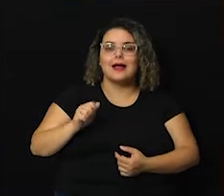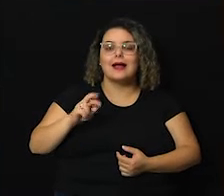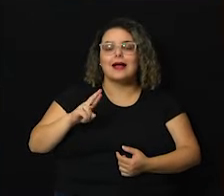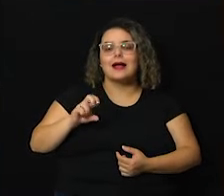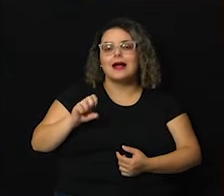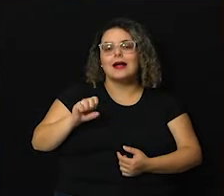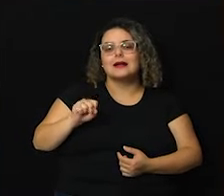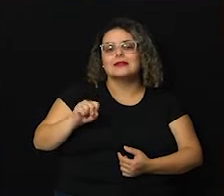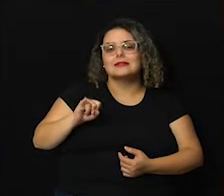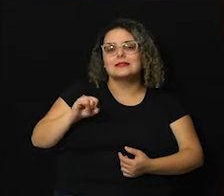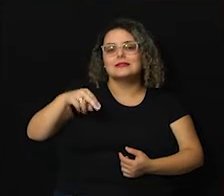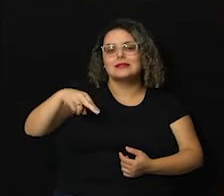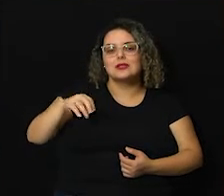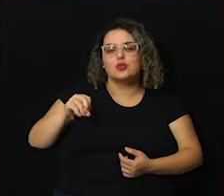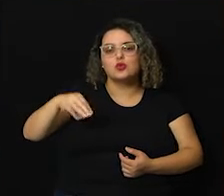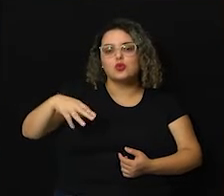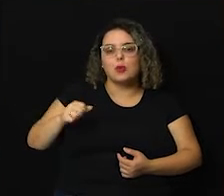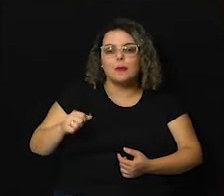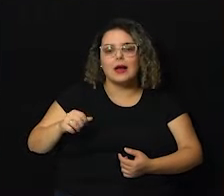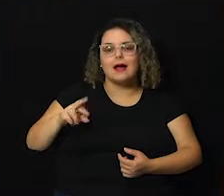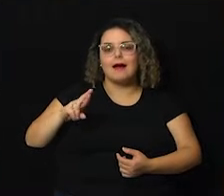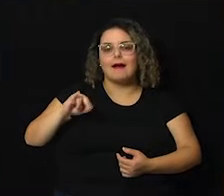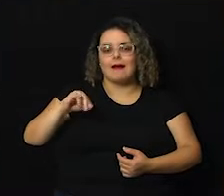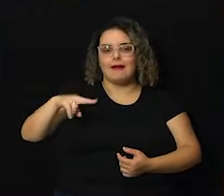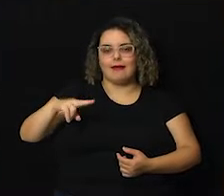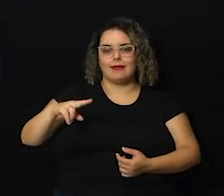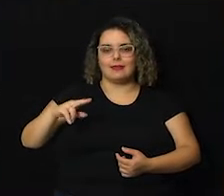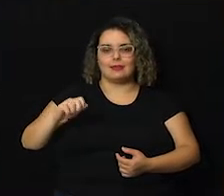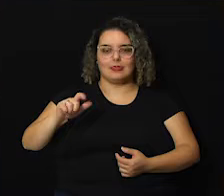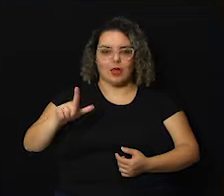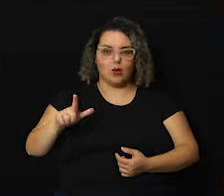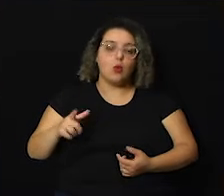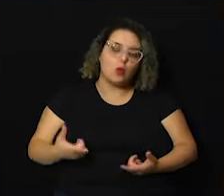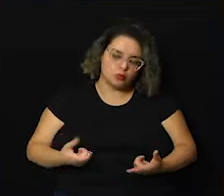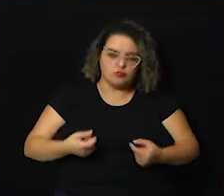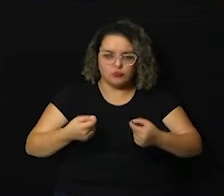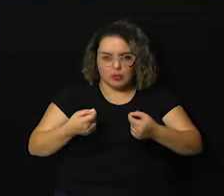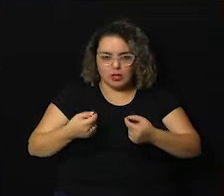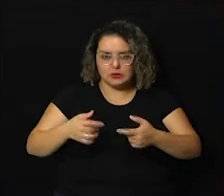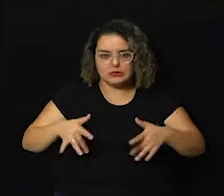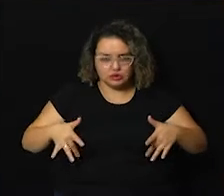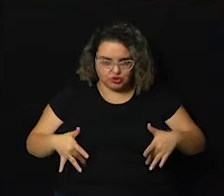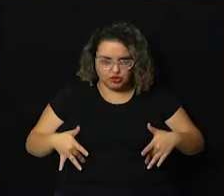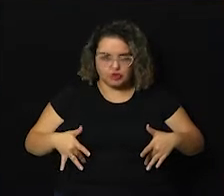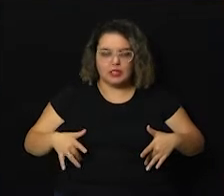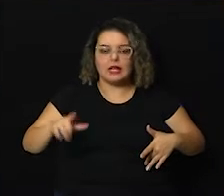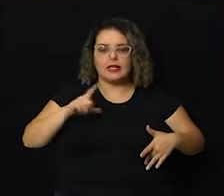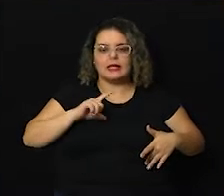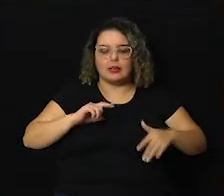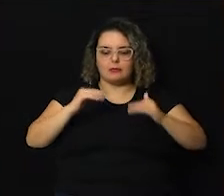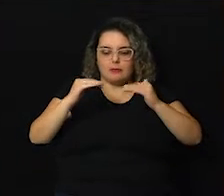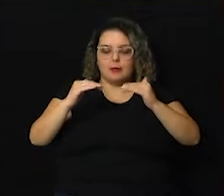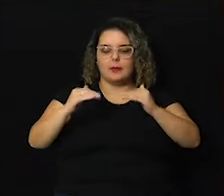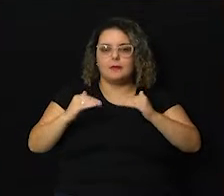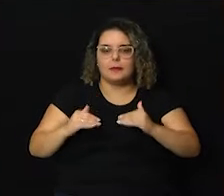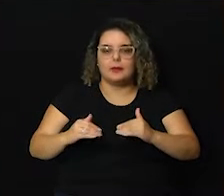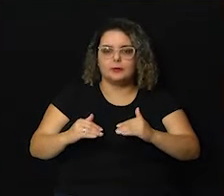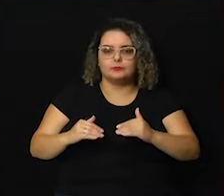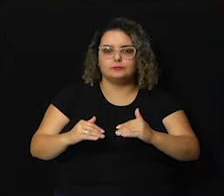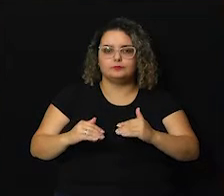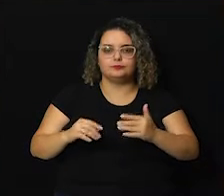carcinoma renal, ou o próprio, como a gente chama de câncer de rim, ele tem alguns subtipos, né? Ele